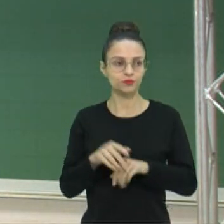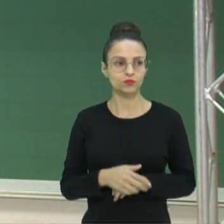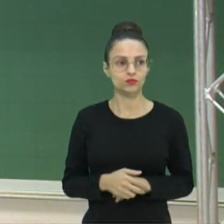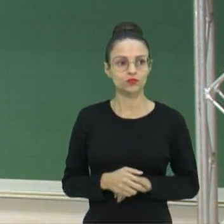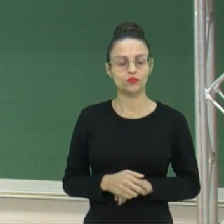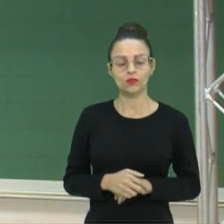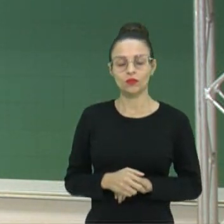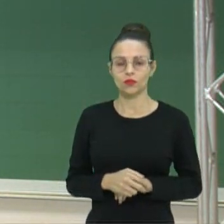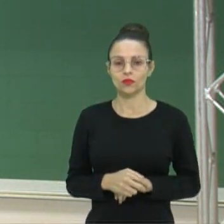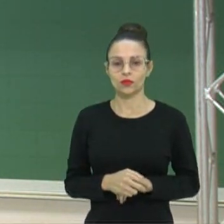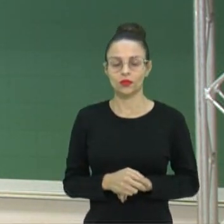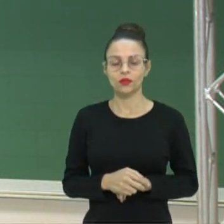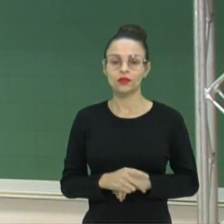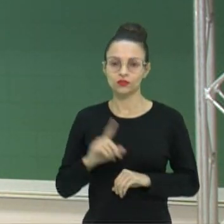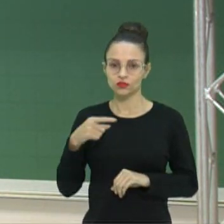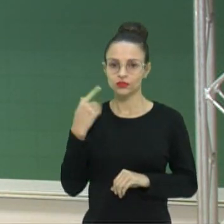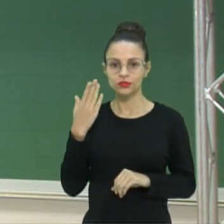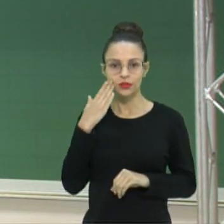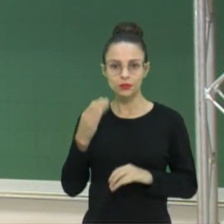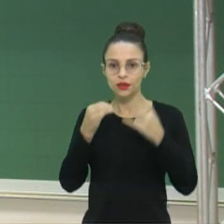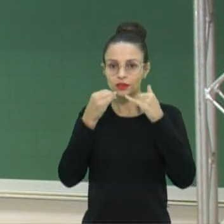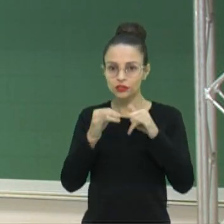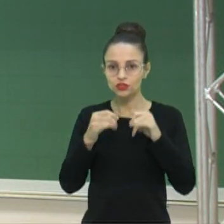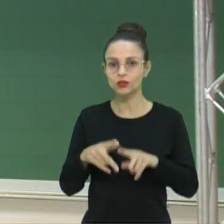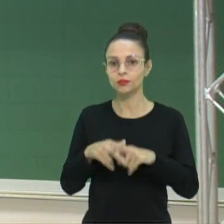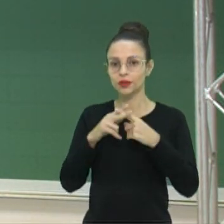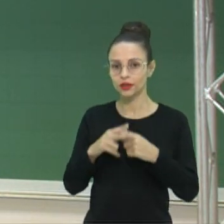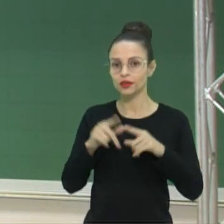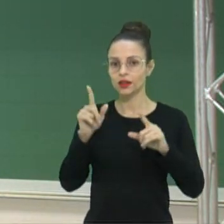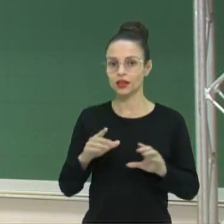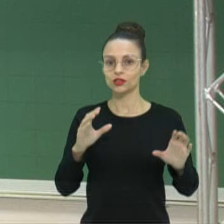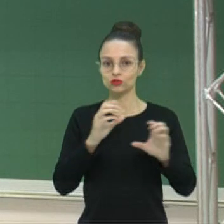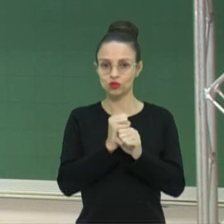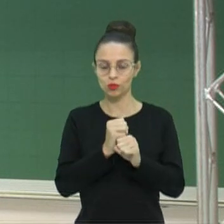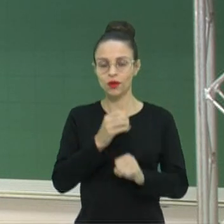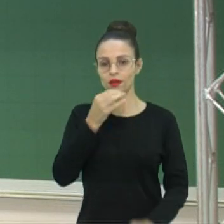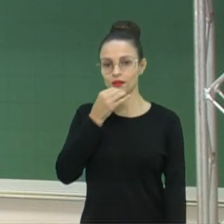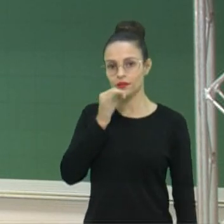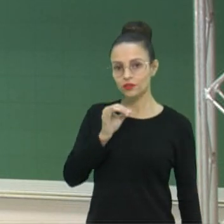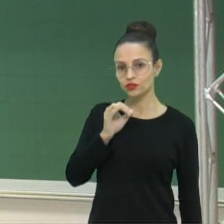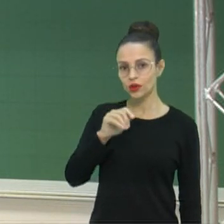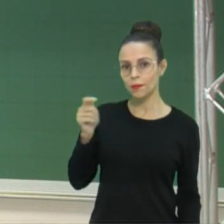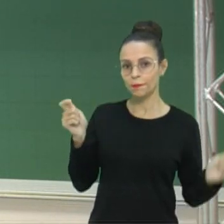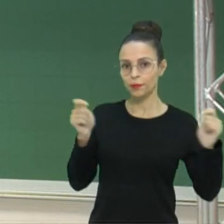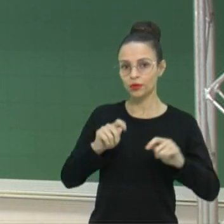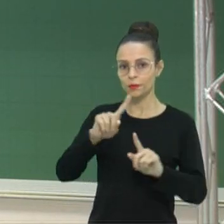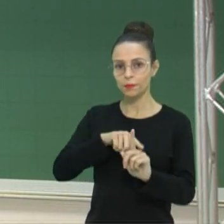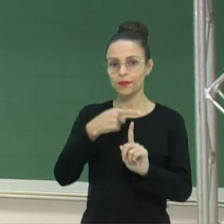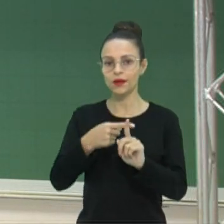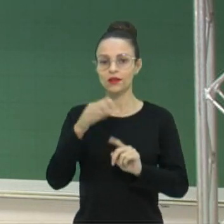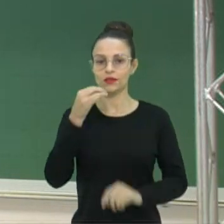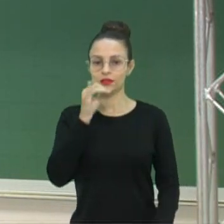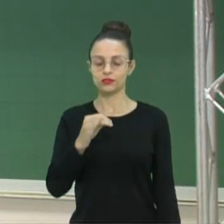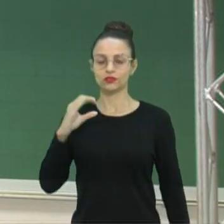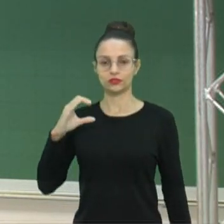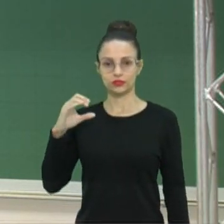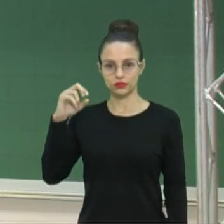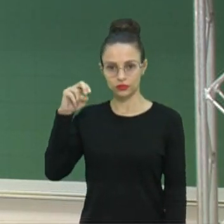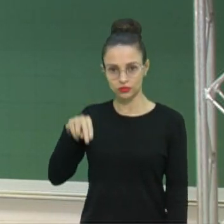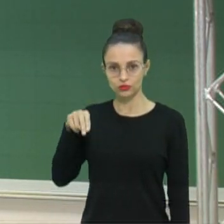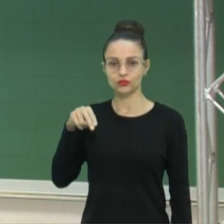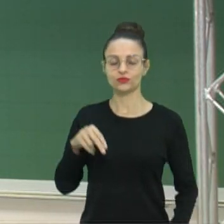O que vai acontecer? A gente sabe que energia mecânica é a soma da energia potencial mais a energia cinética.